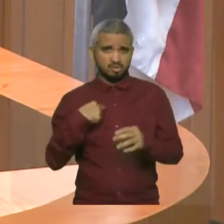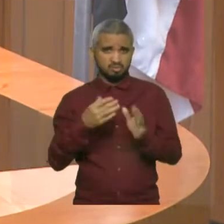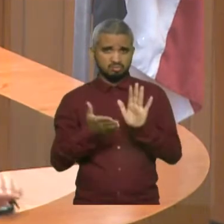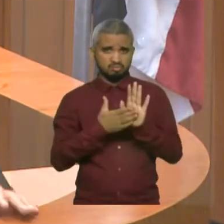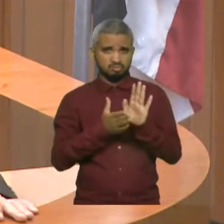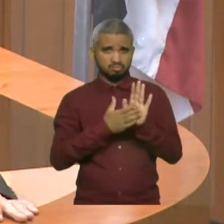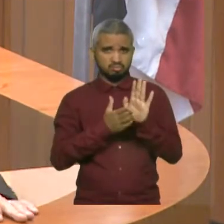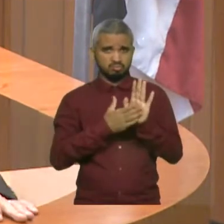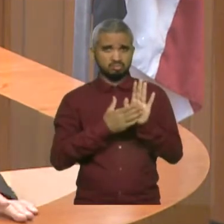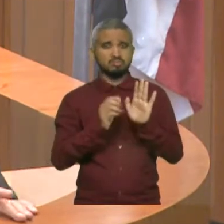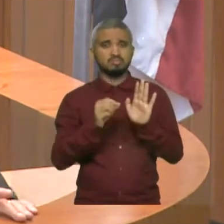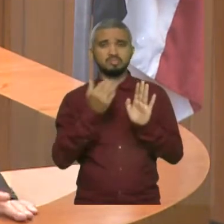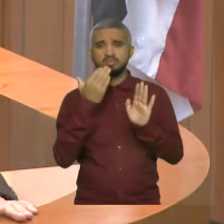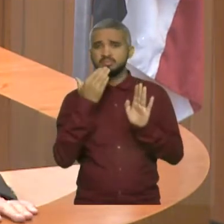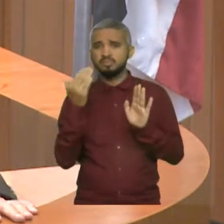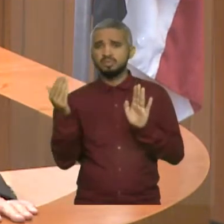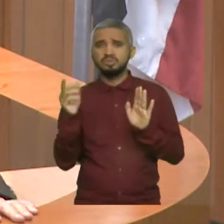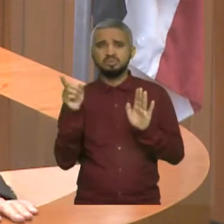solicitando em caráter